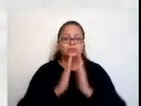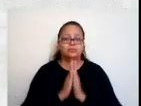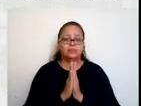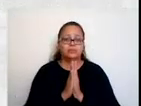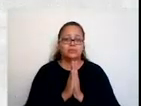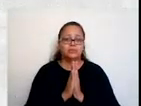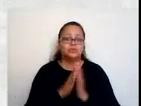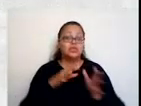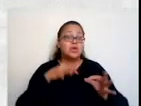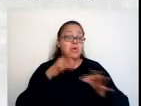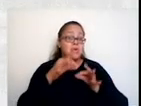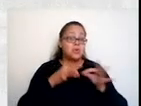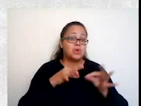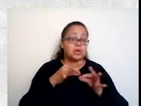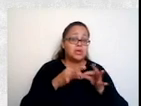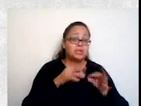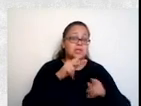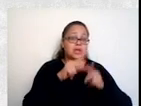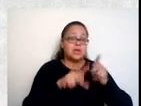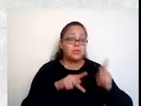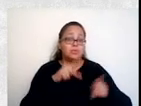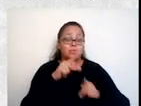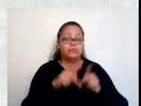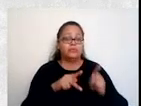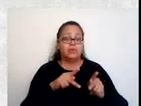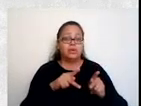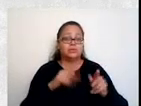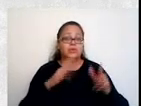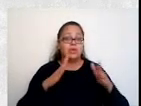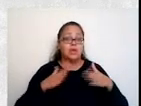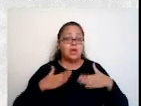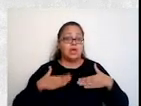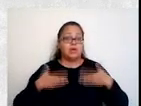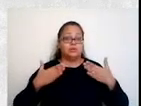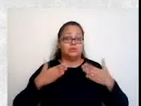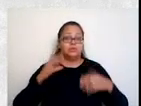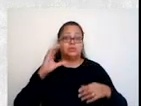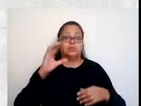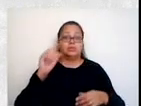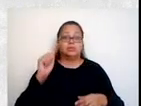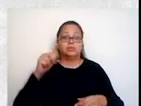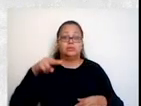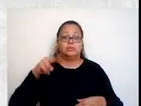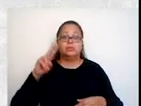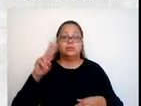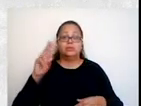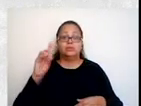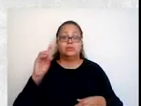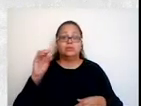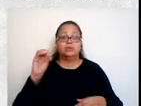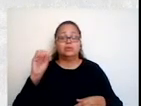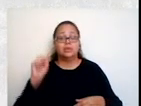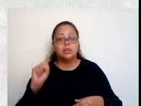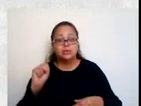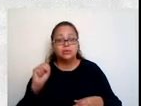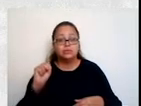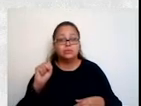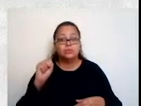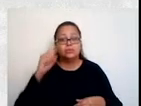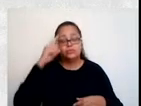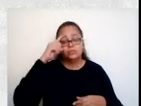organizar povoados, assustando então, assim como Canudos, as autoridades estaduais e